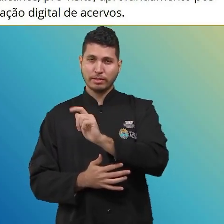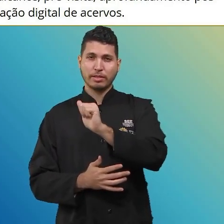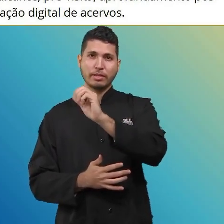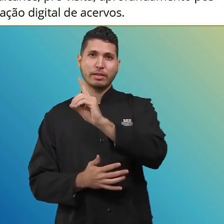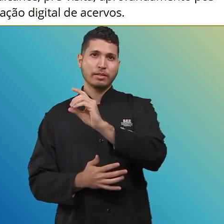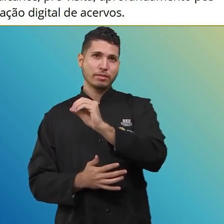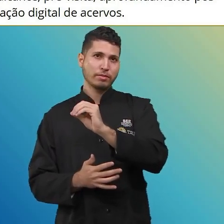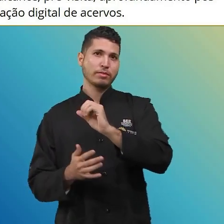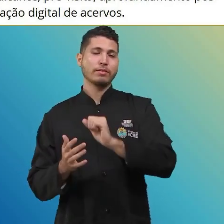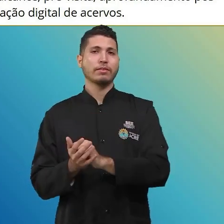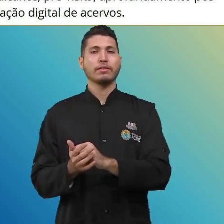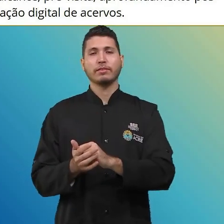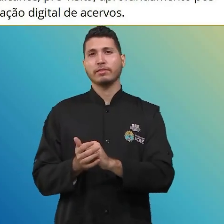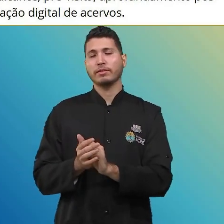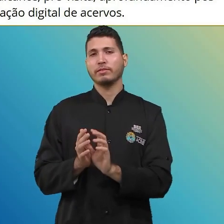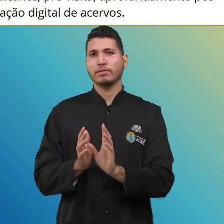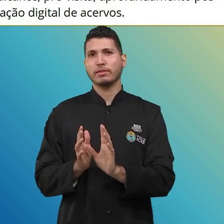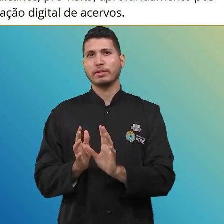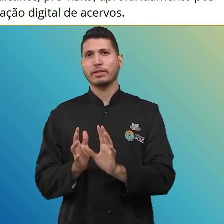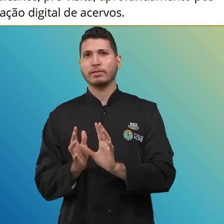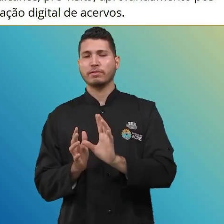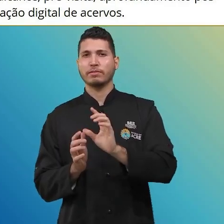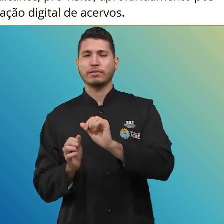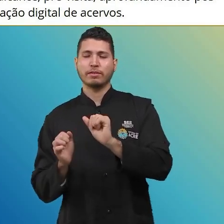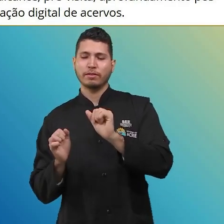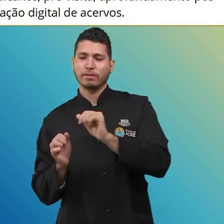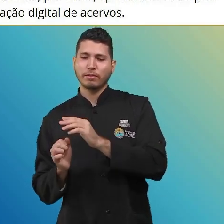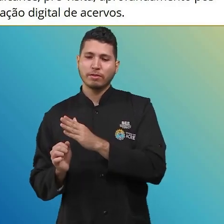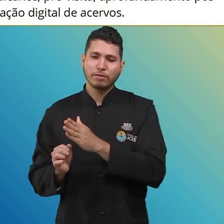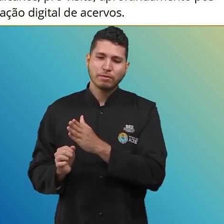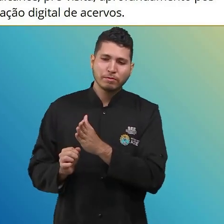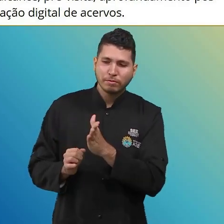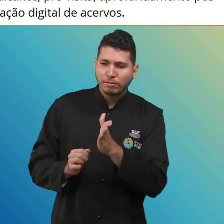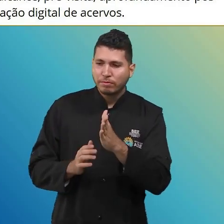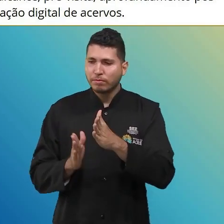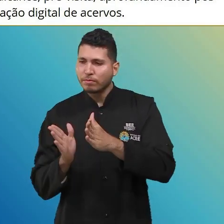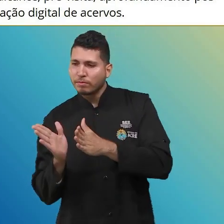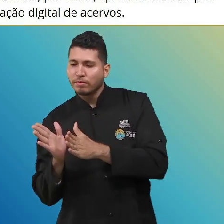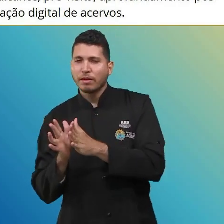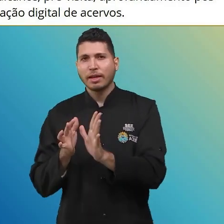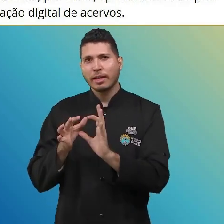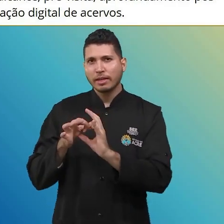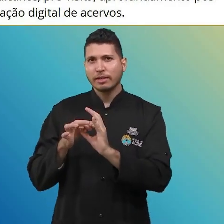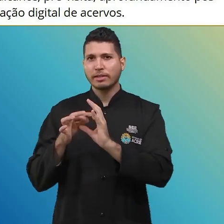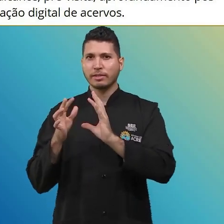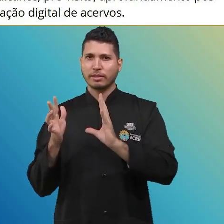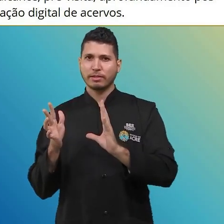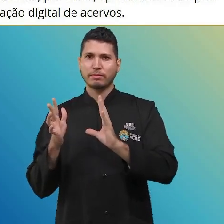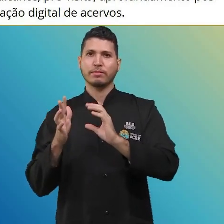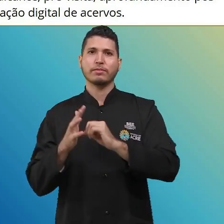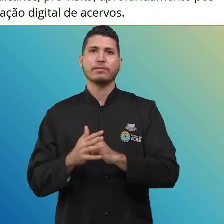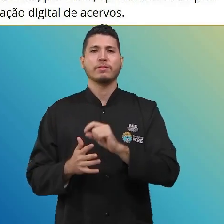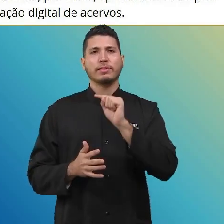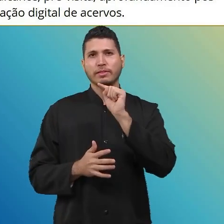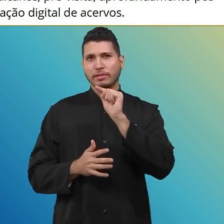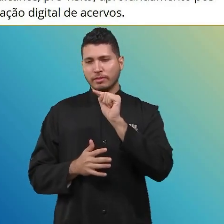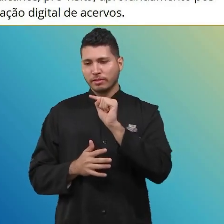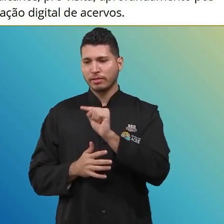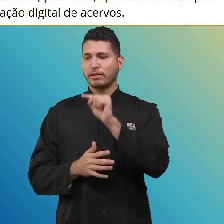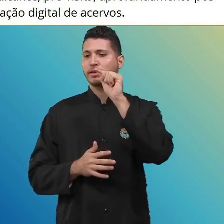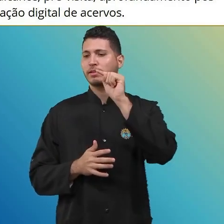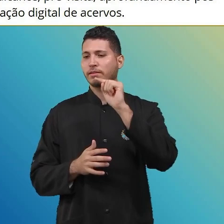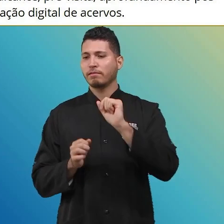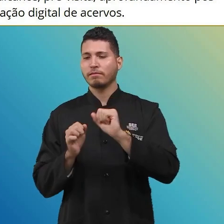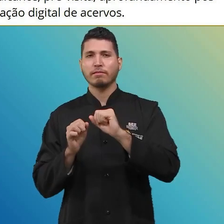sua vontade. E a exploração ela é bem aprofundada em detalhes. Você vai clicar na obra, vai